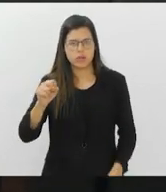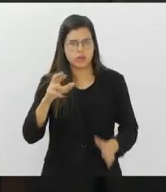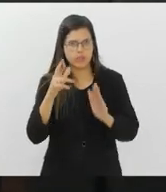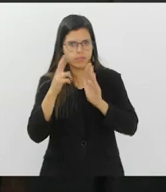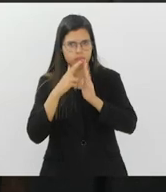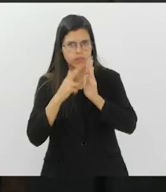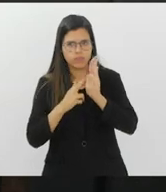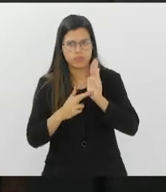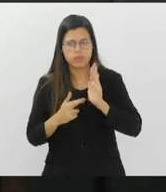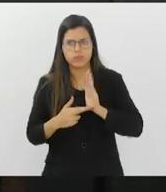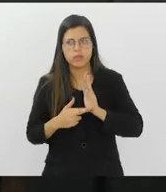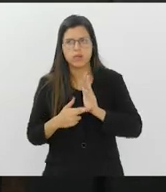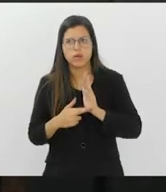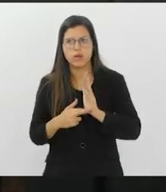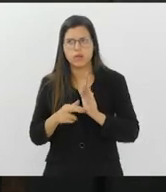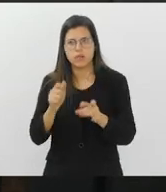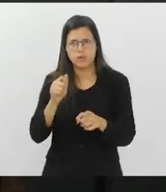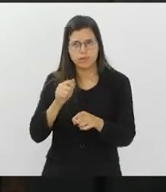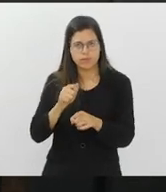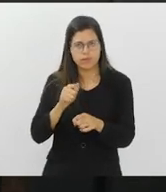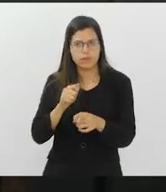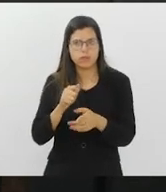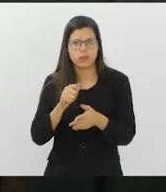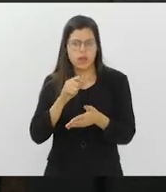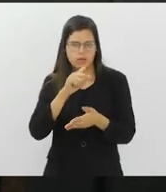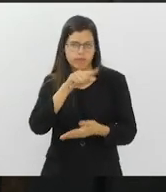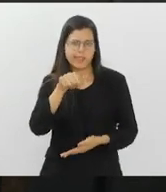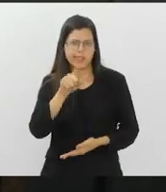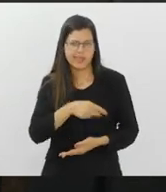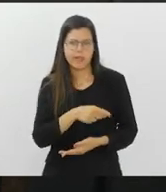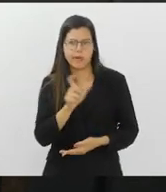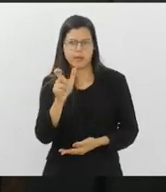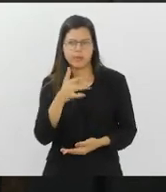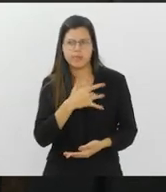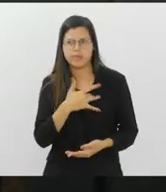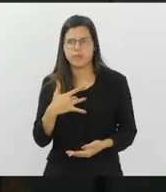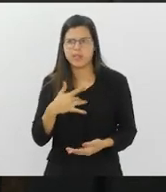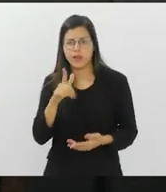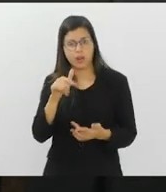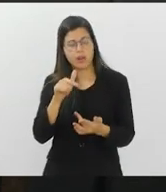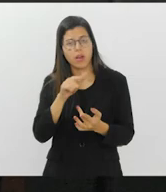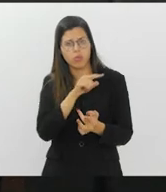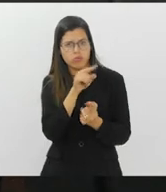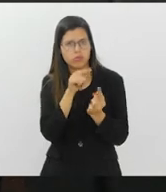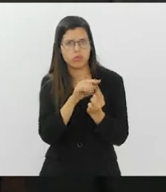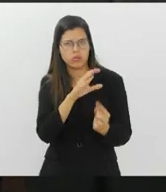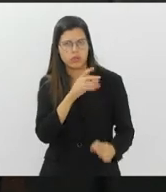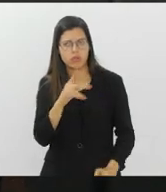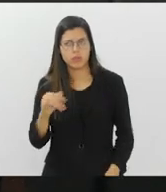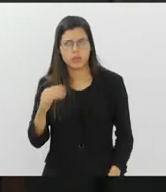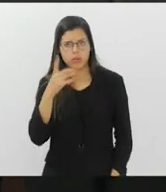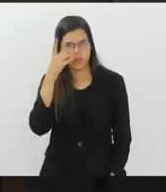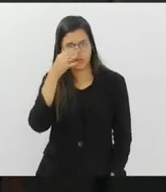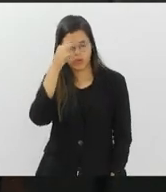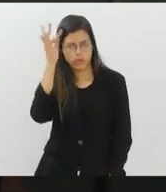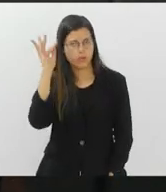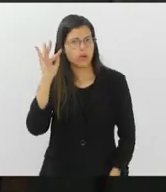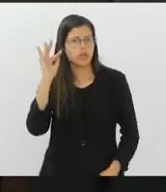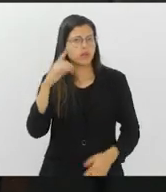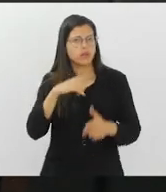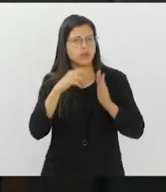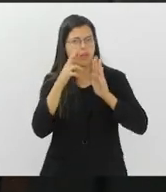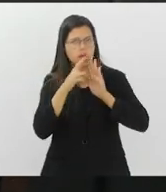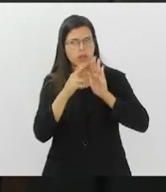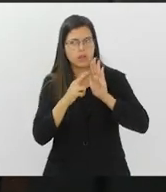da rescisão contratual, que é objeto dessa nossa CPI, deputado Fred, é bom mencionar que existem regras claras,